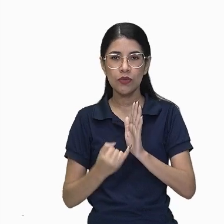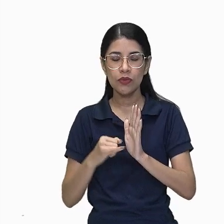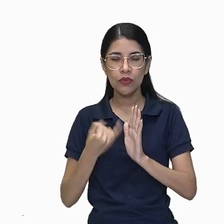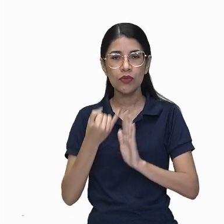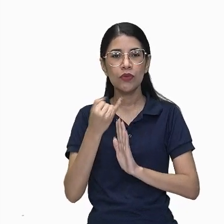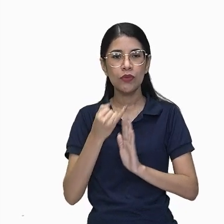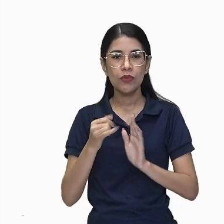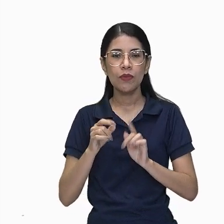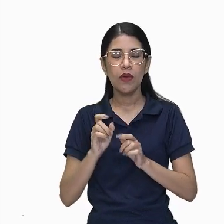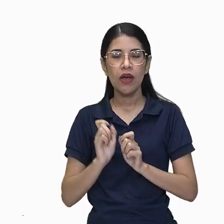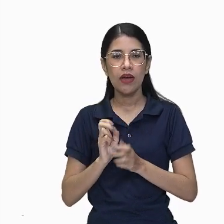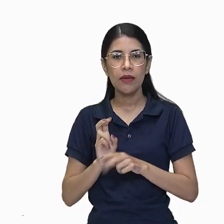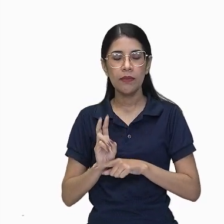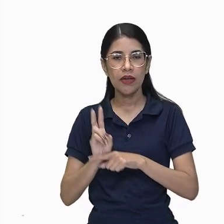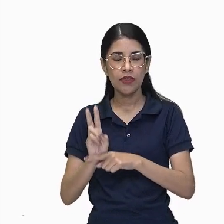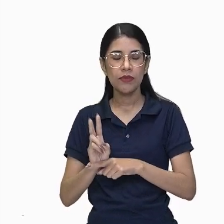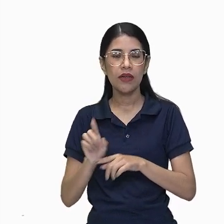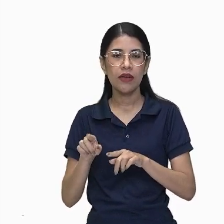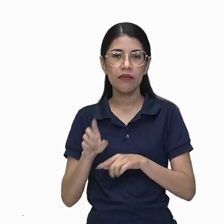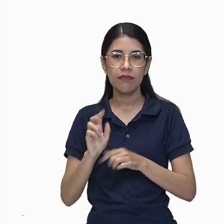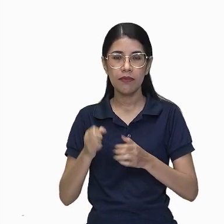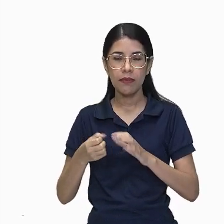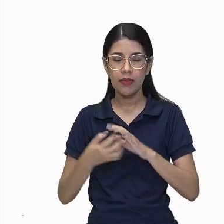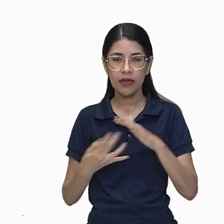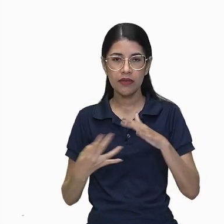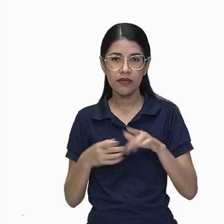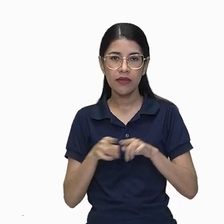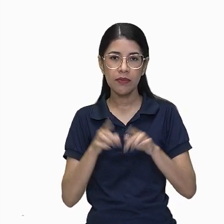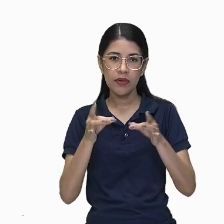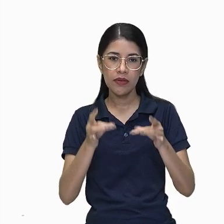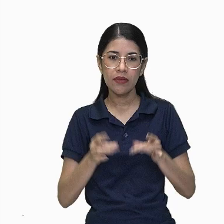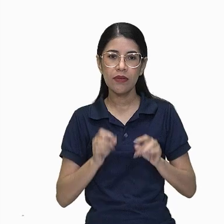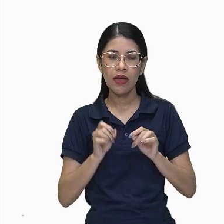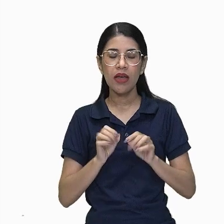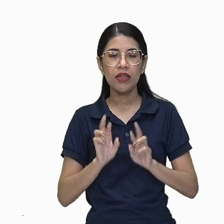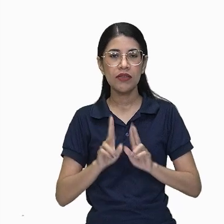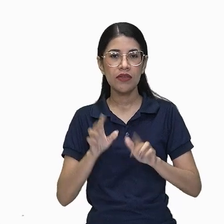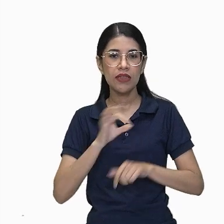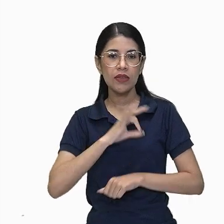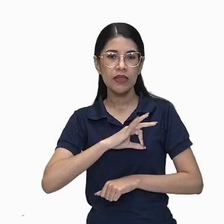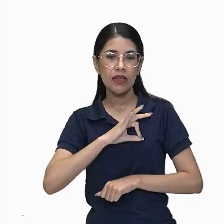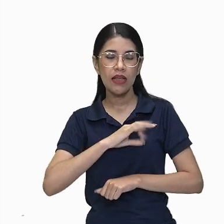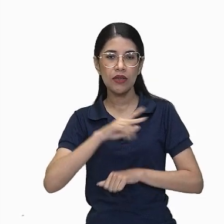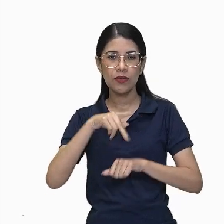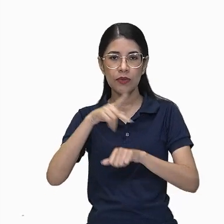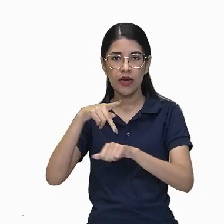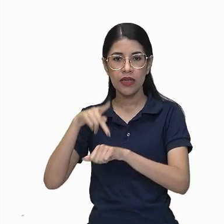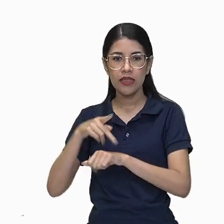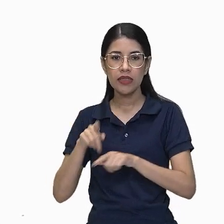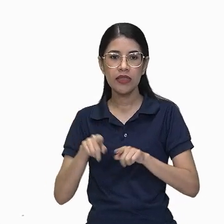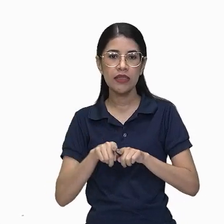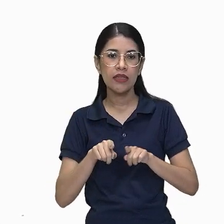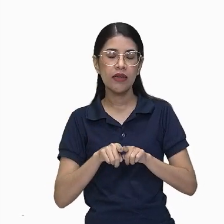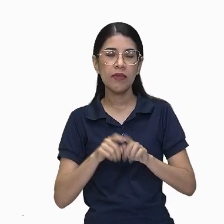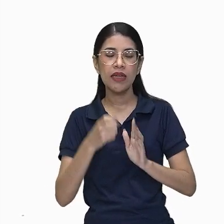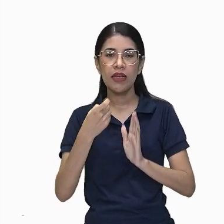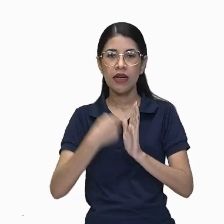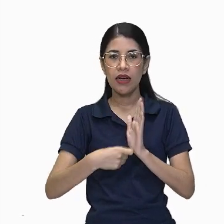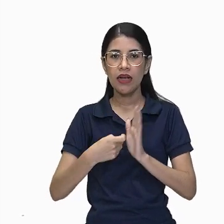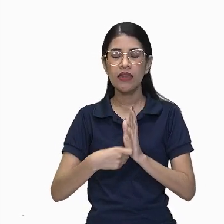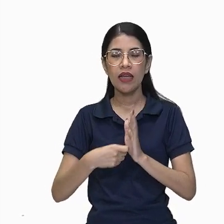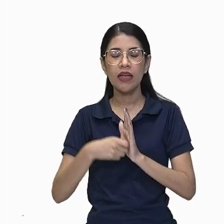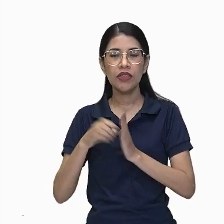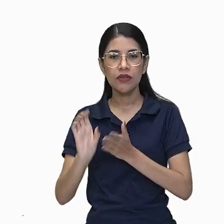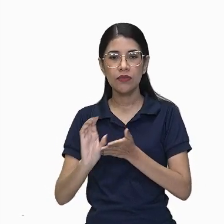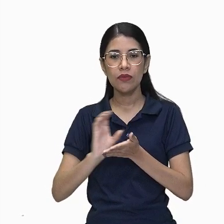para migração. Acompanhe também o detalhamento, diferença salarial entre países e também taxa de retorno